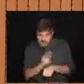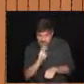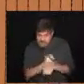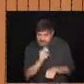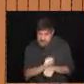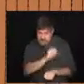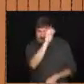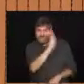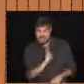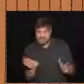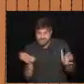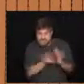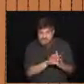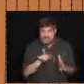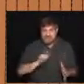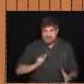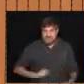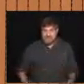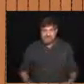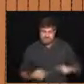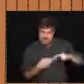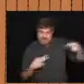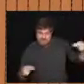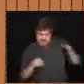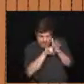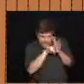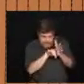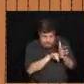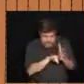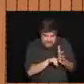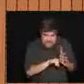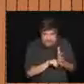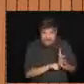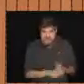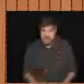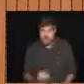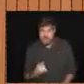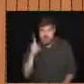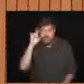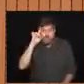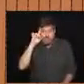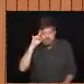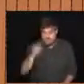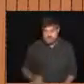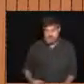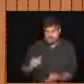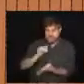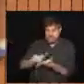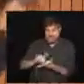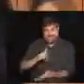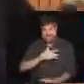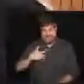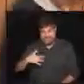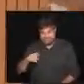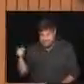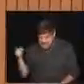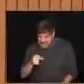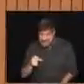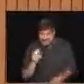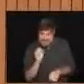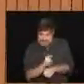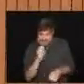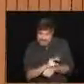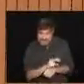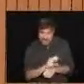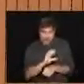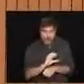chegou ao Brasil, ele foi sequenciado em 24 horas, né? Eu conversava com o Dr. Carmo, ele me disse que esse vírus, que é o Covid, que é